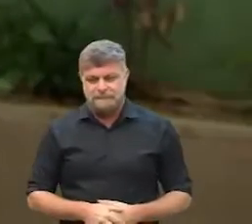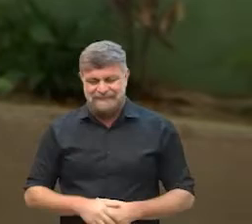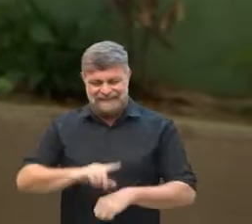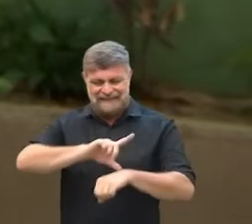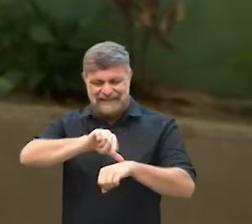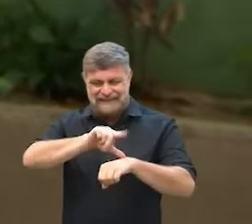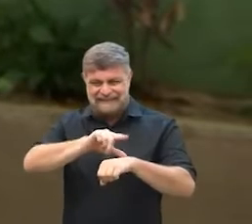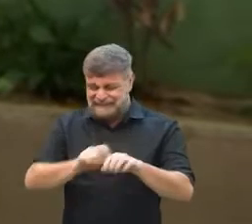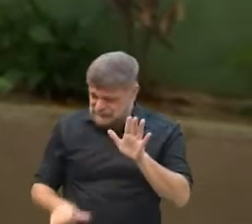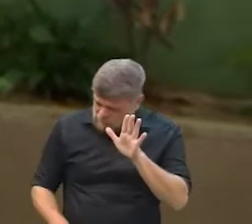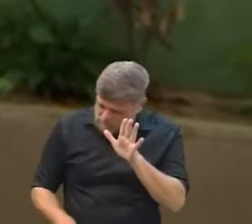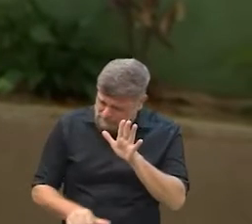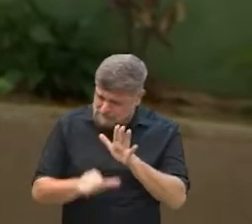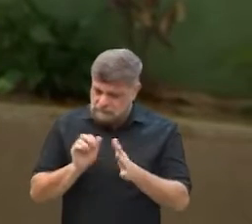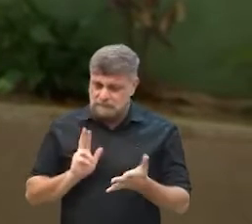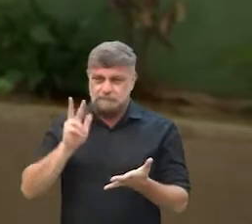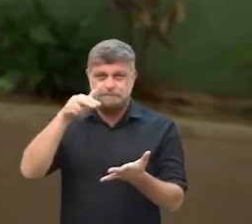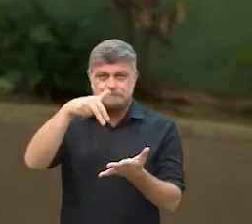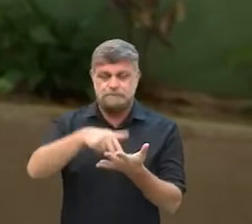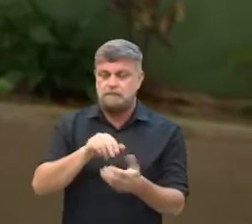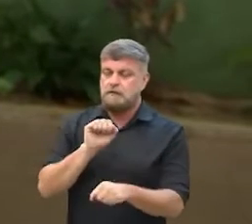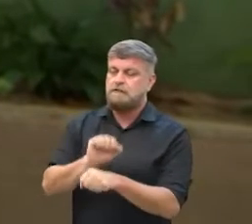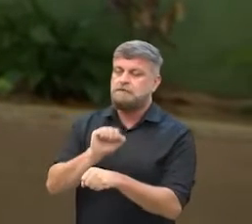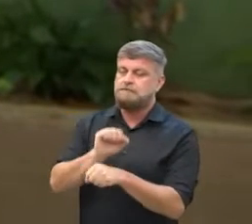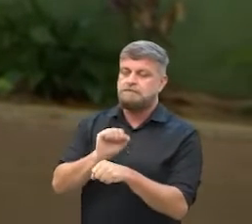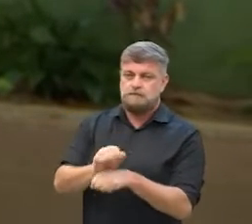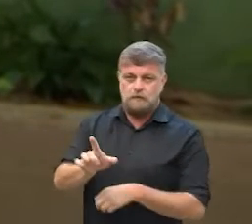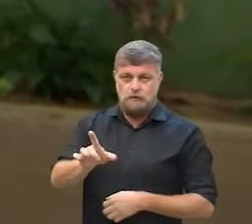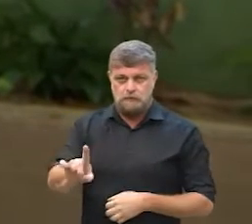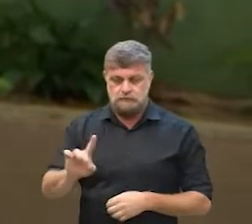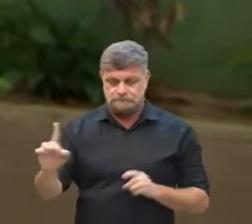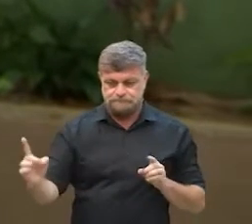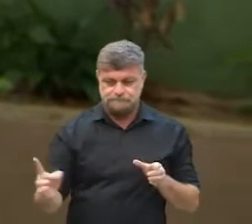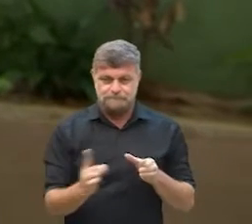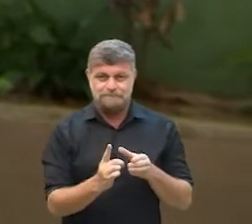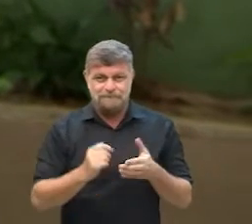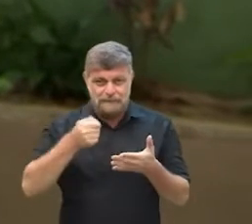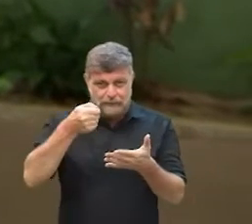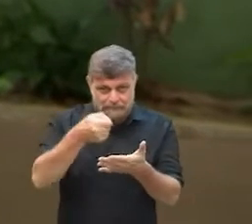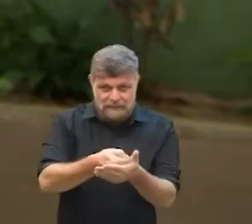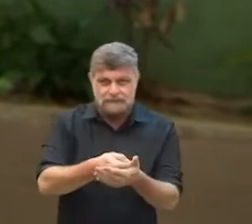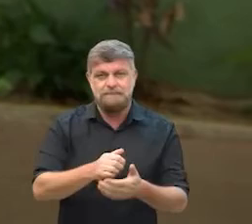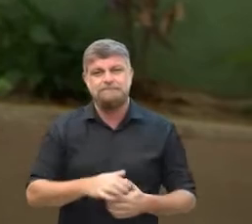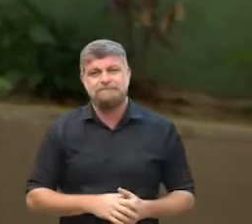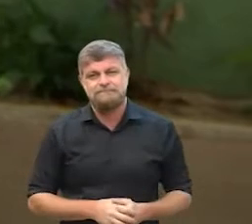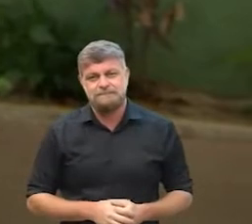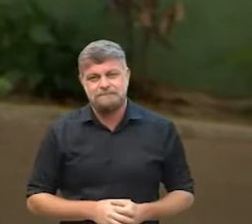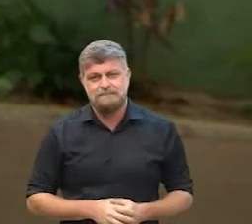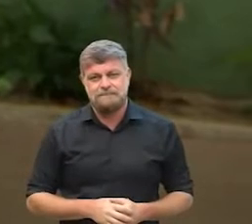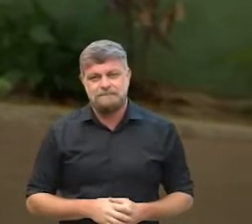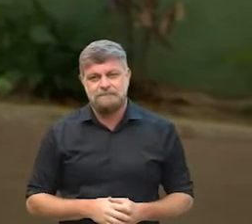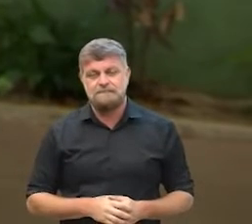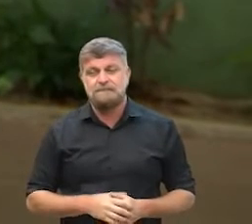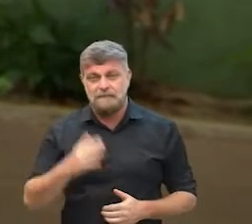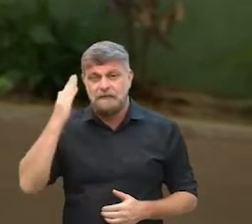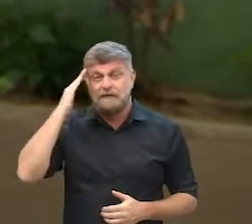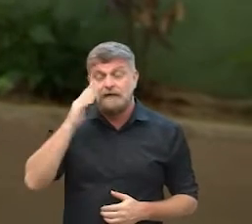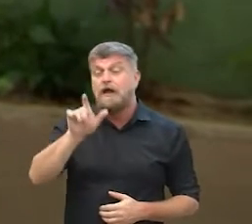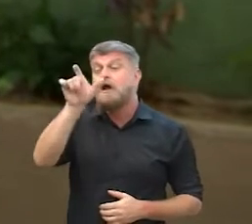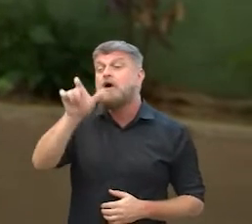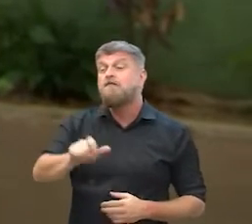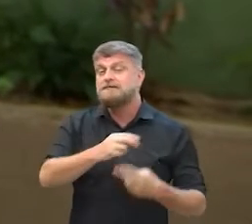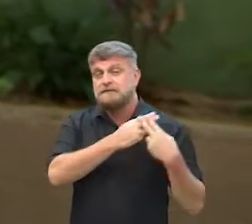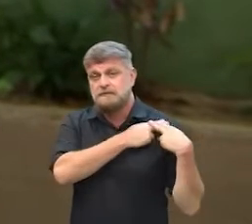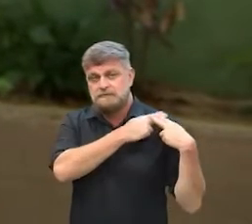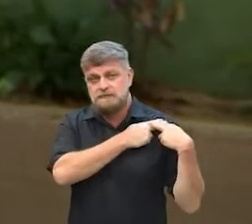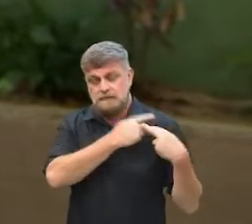A gente chega atrasado, o primeiro que chegar fica esperando o último que chegou tem que pagar o primeiro que chegou.